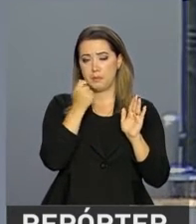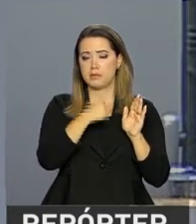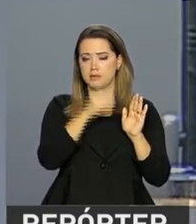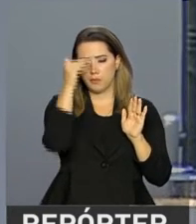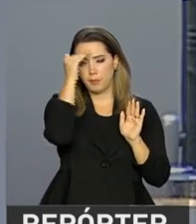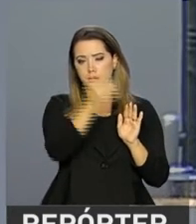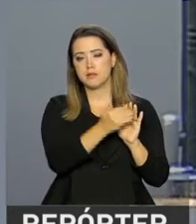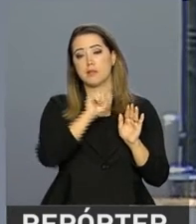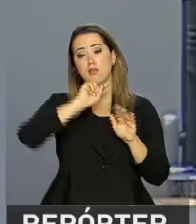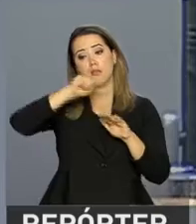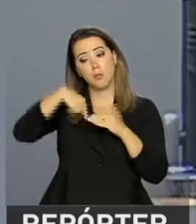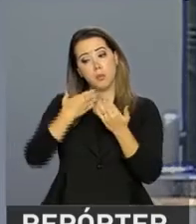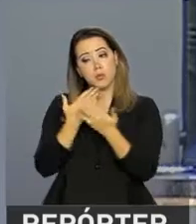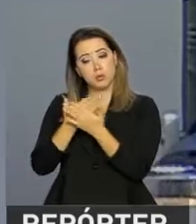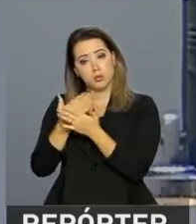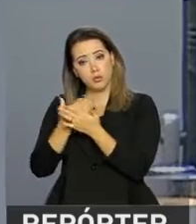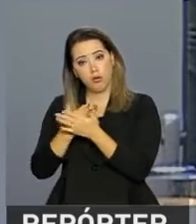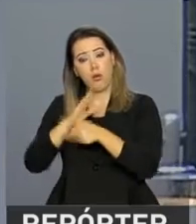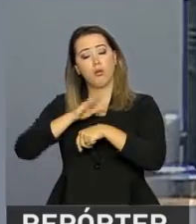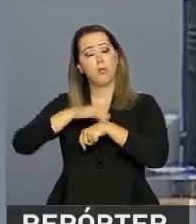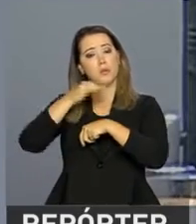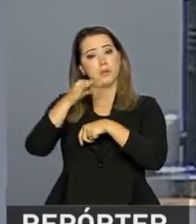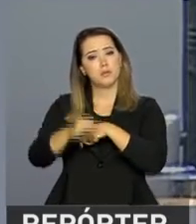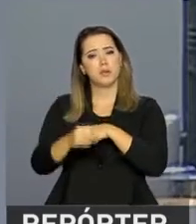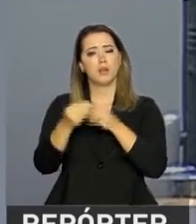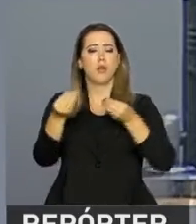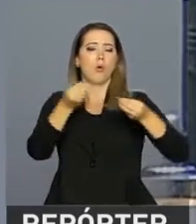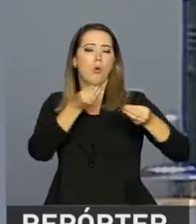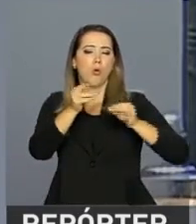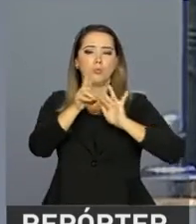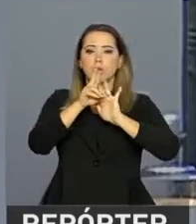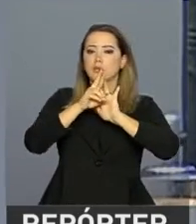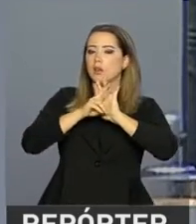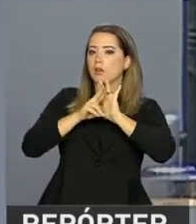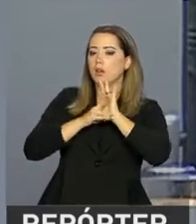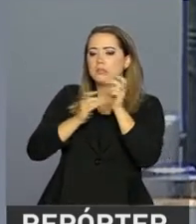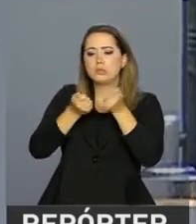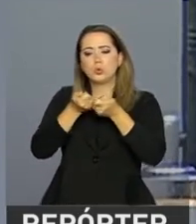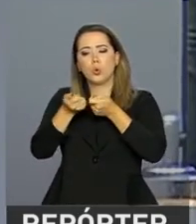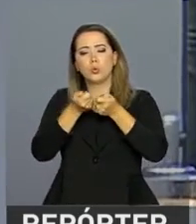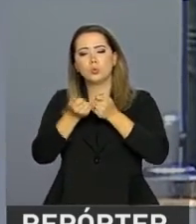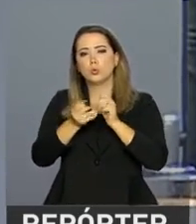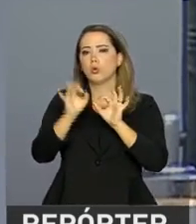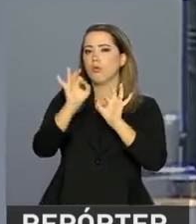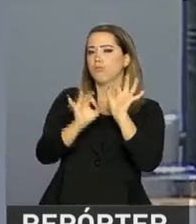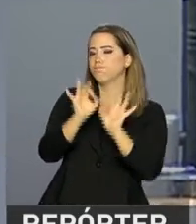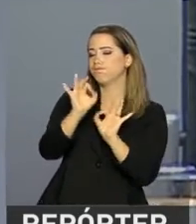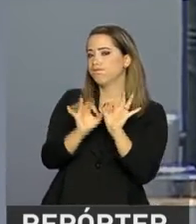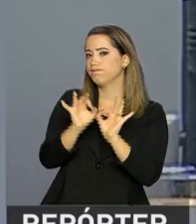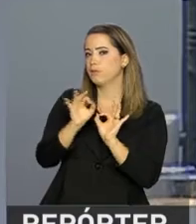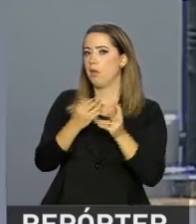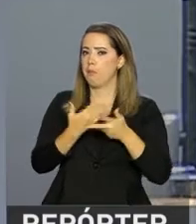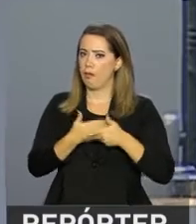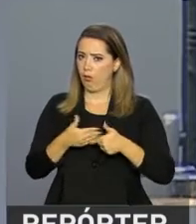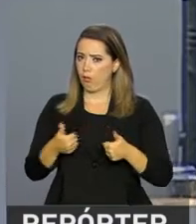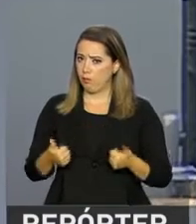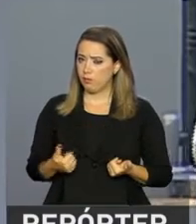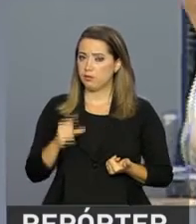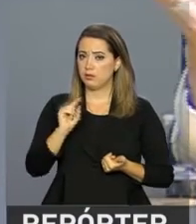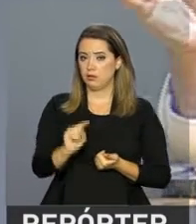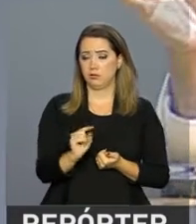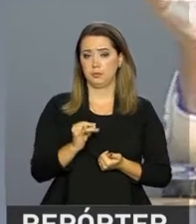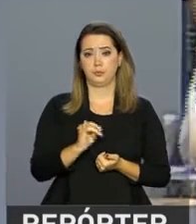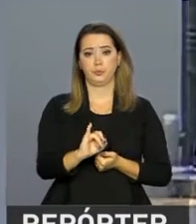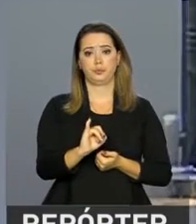zerão regras de auto ajustamento em